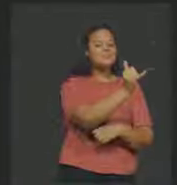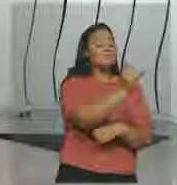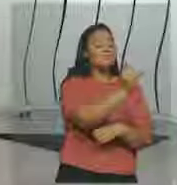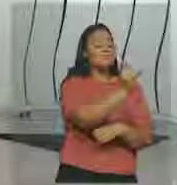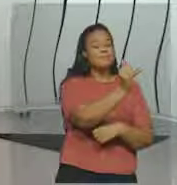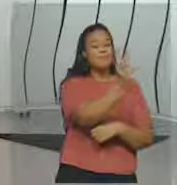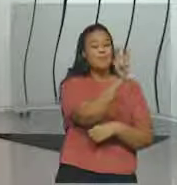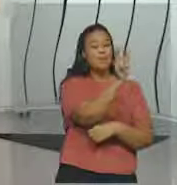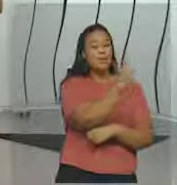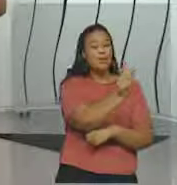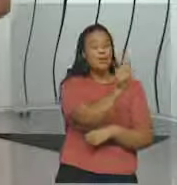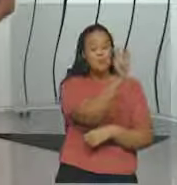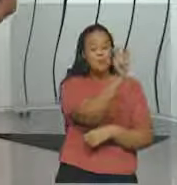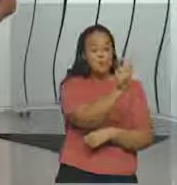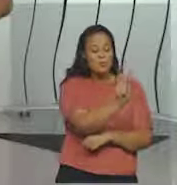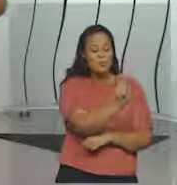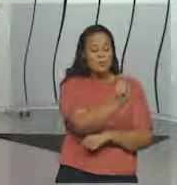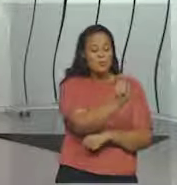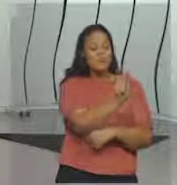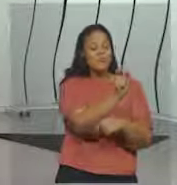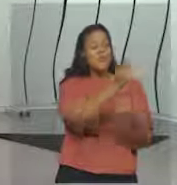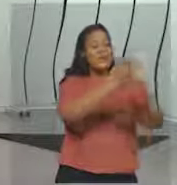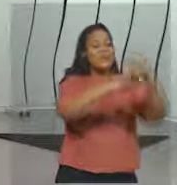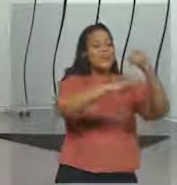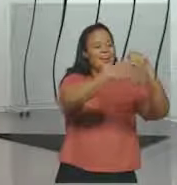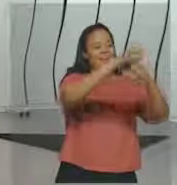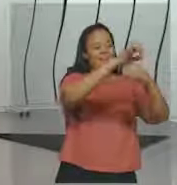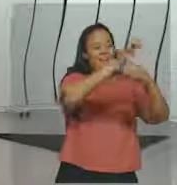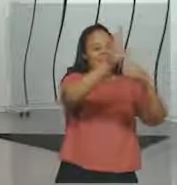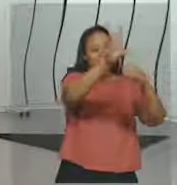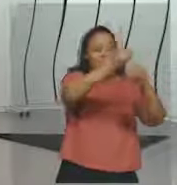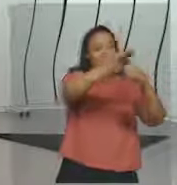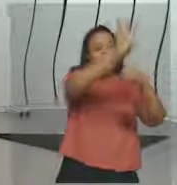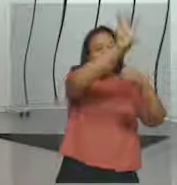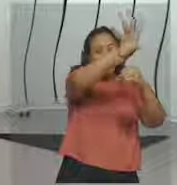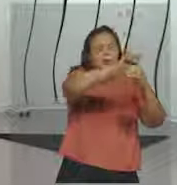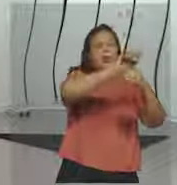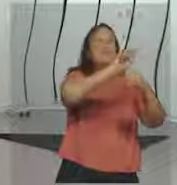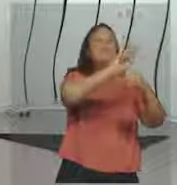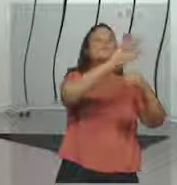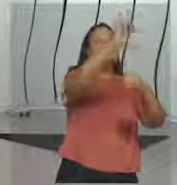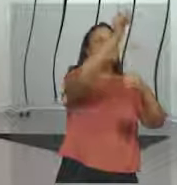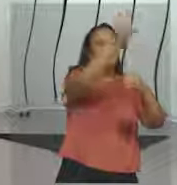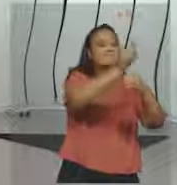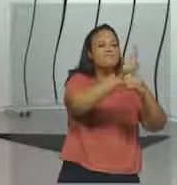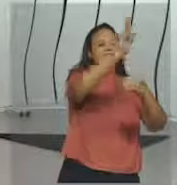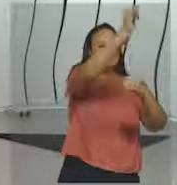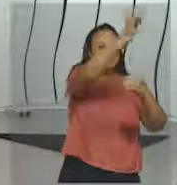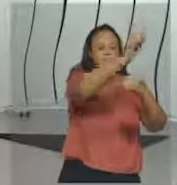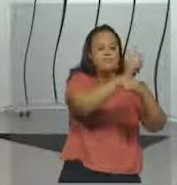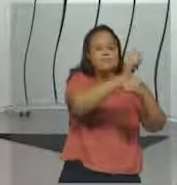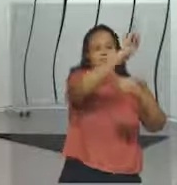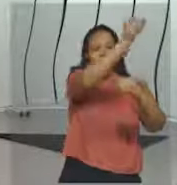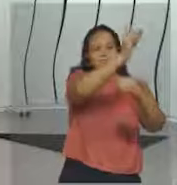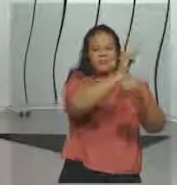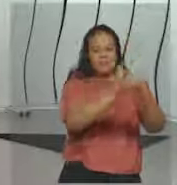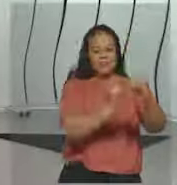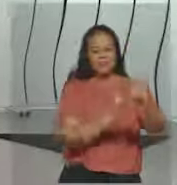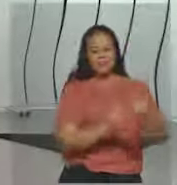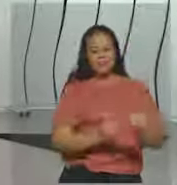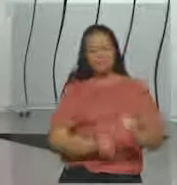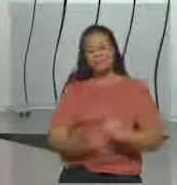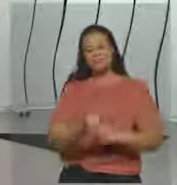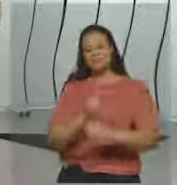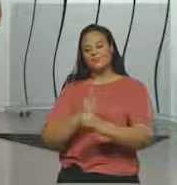pilha. E na pilha, esses elétrons vão recuperar a energia e vão poder percorrer novamente